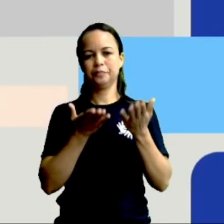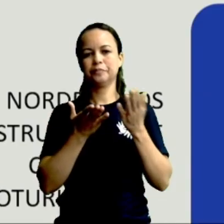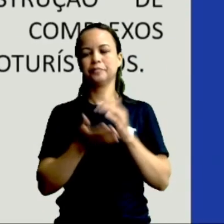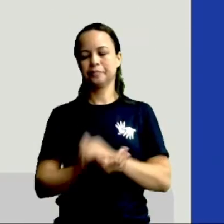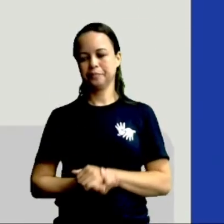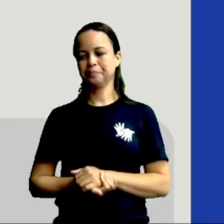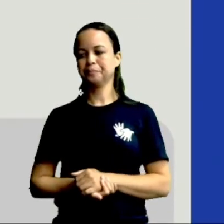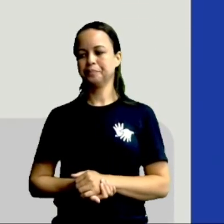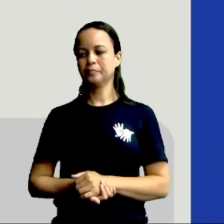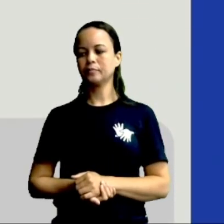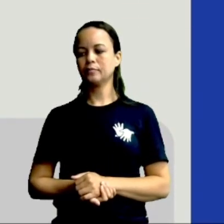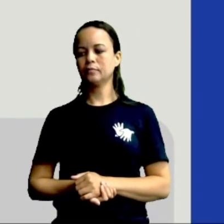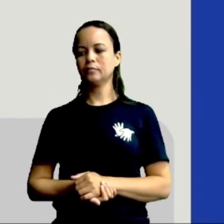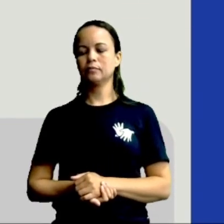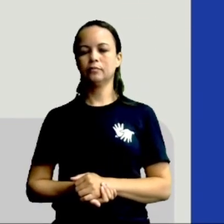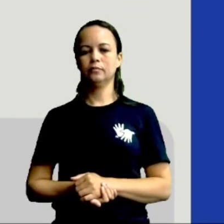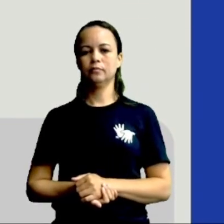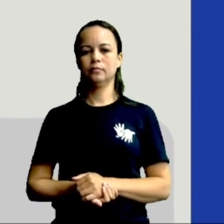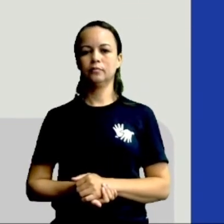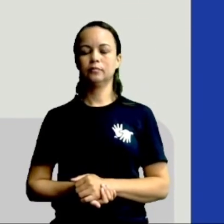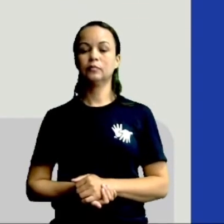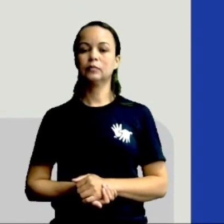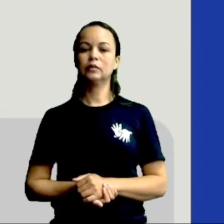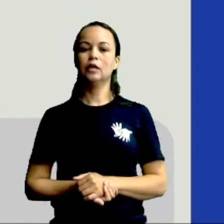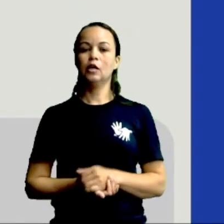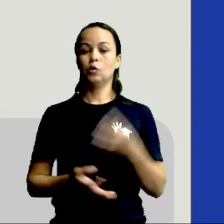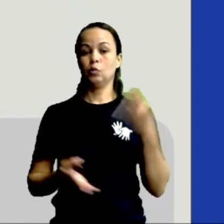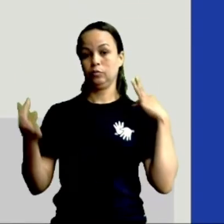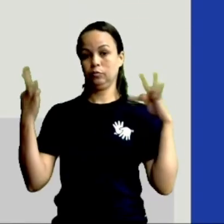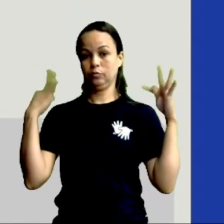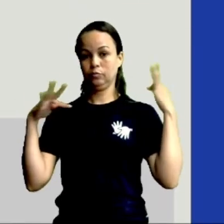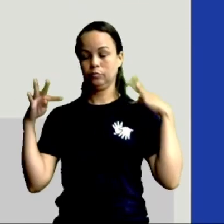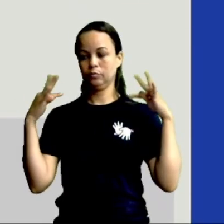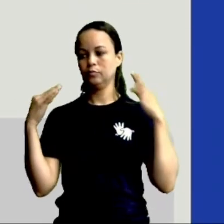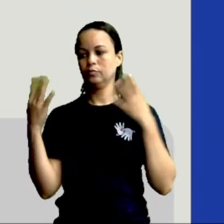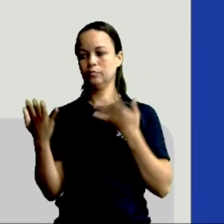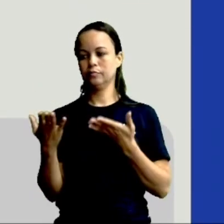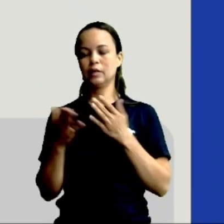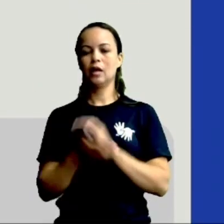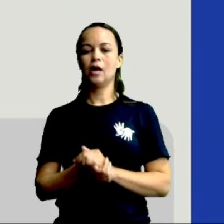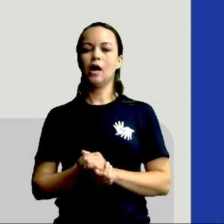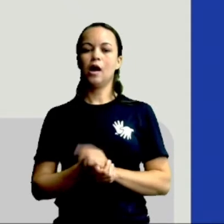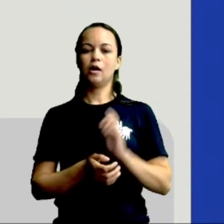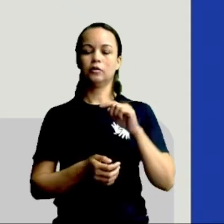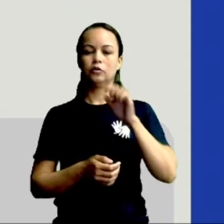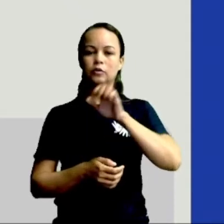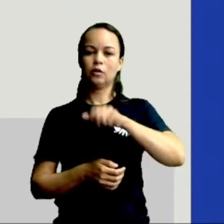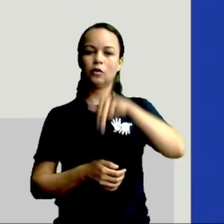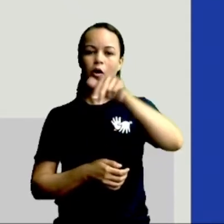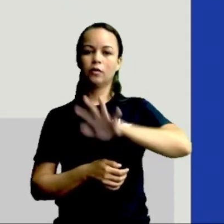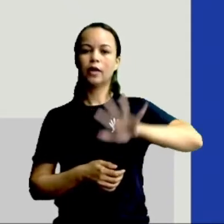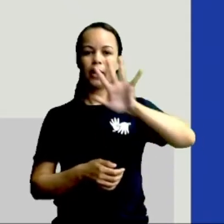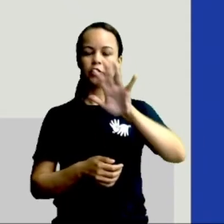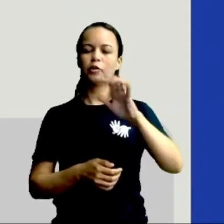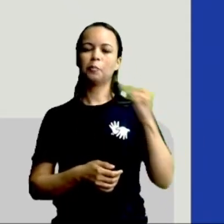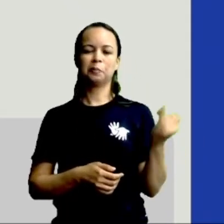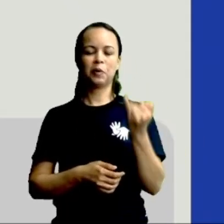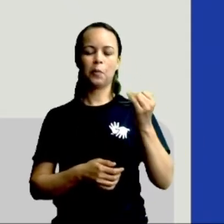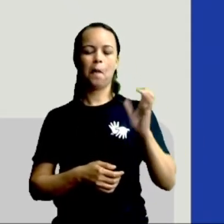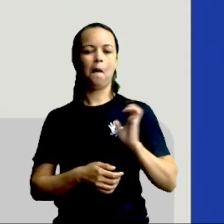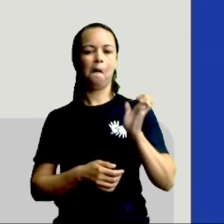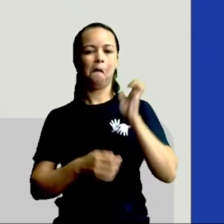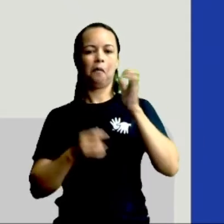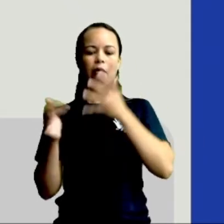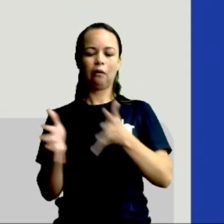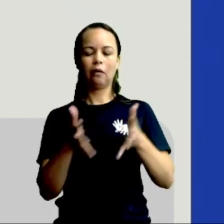peixe, lagosta, camarão. Sobre o turismo. Nossa região ela é muito rica no turismo. E o que é que a gente